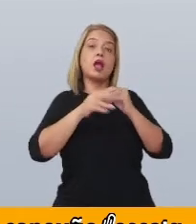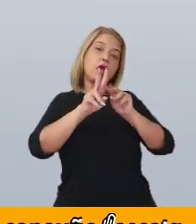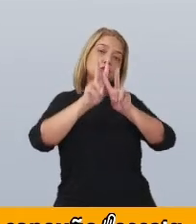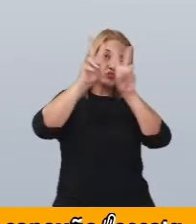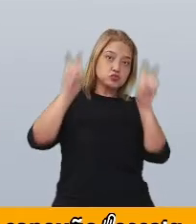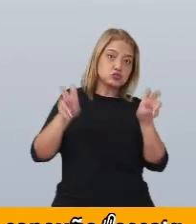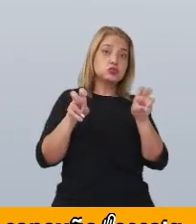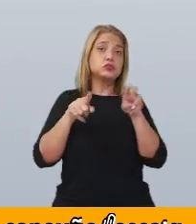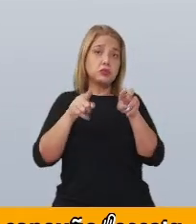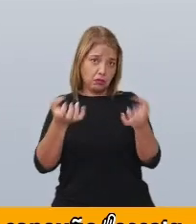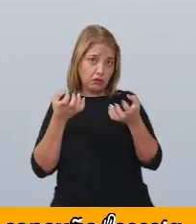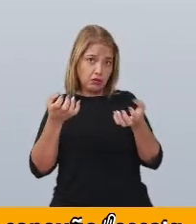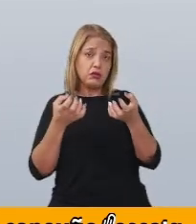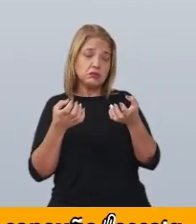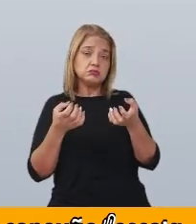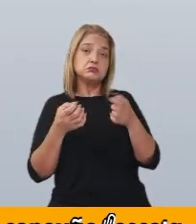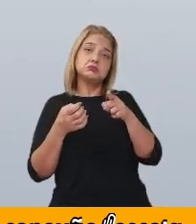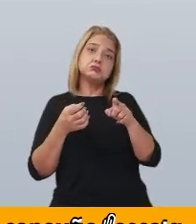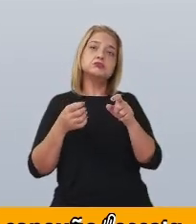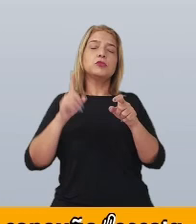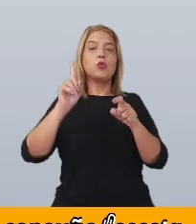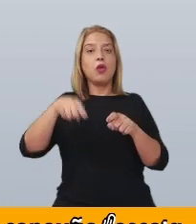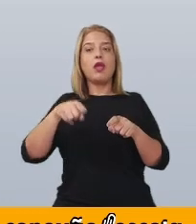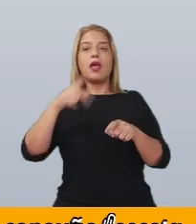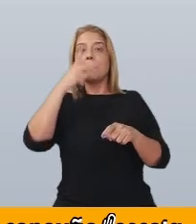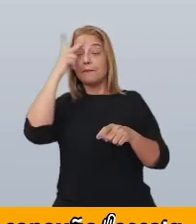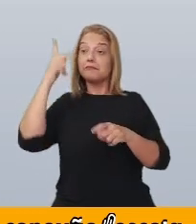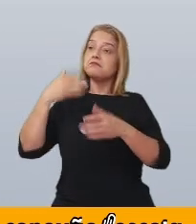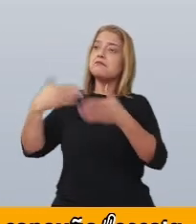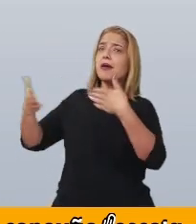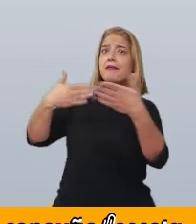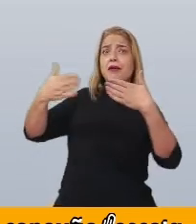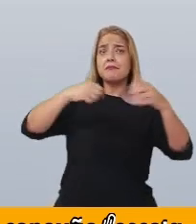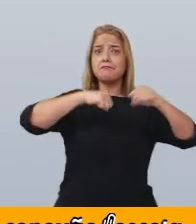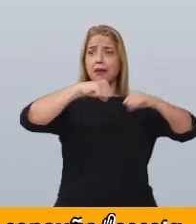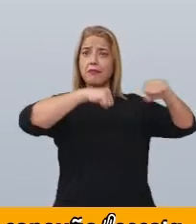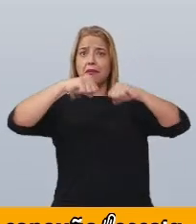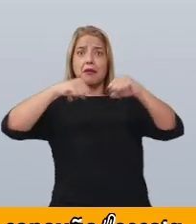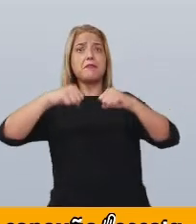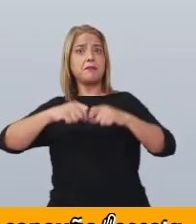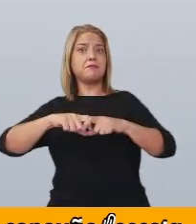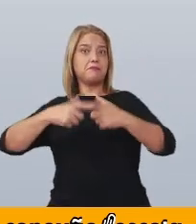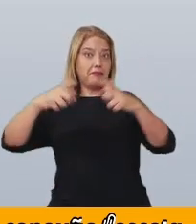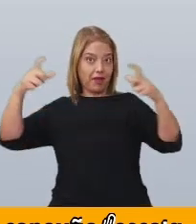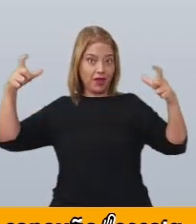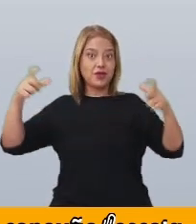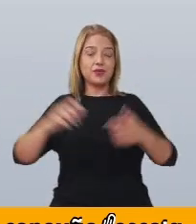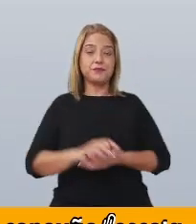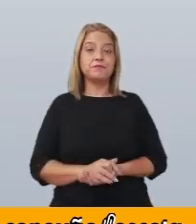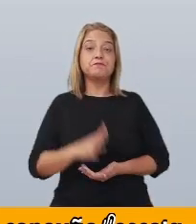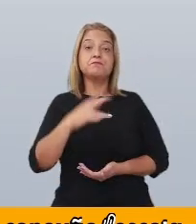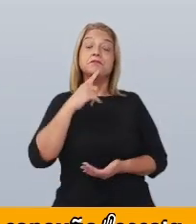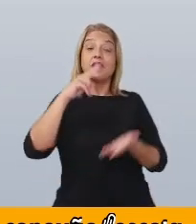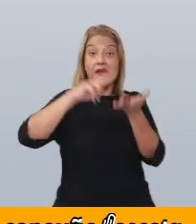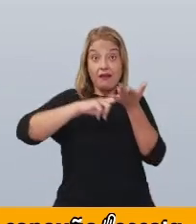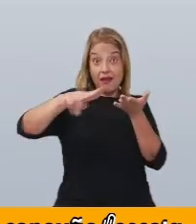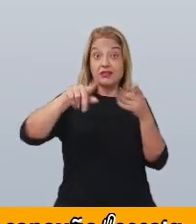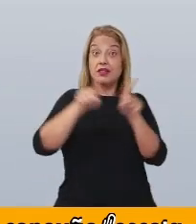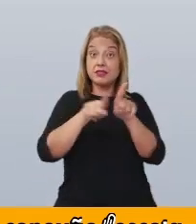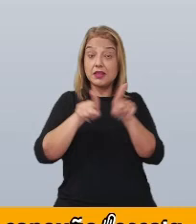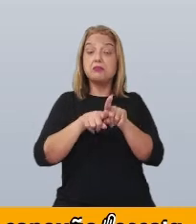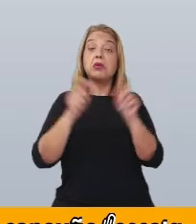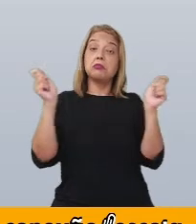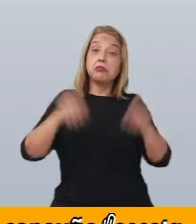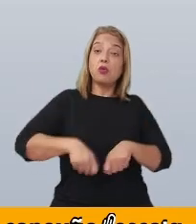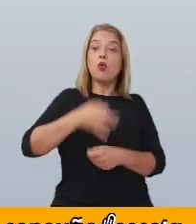tratado, tentando então ampliar o debate. Ainda, uma carta de leitor pode opinar